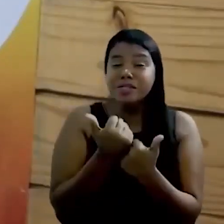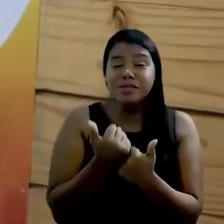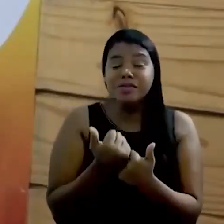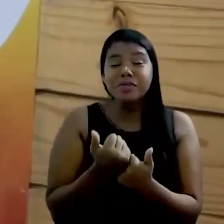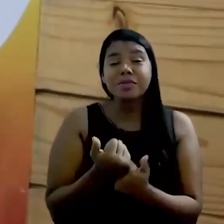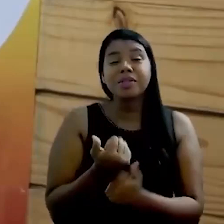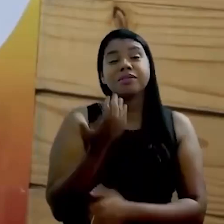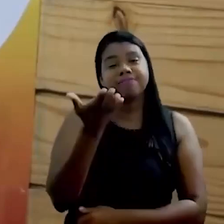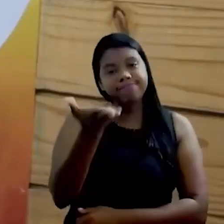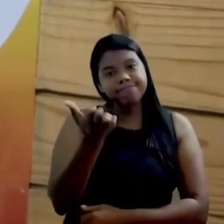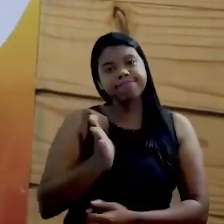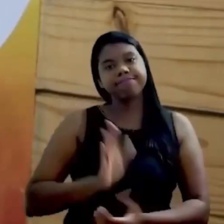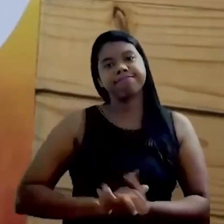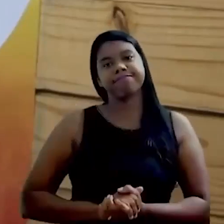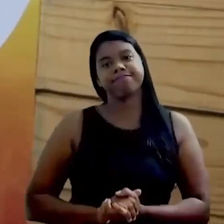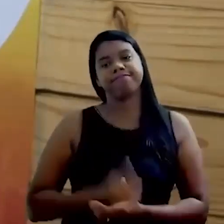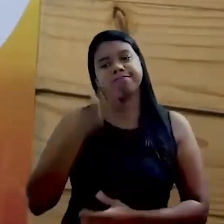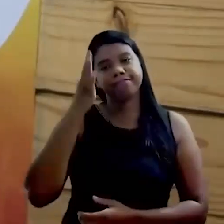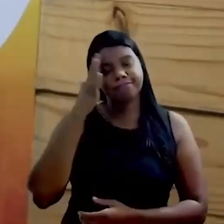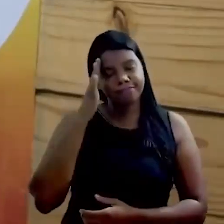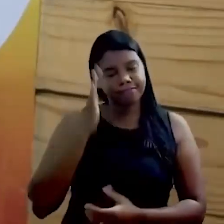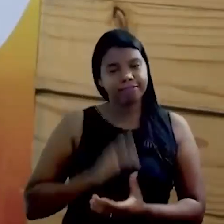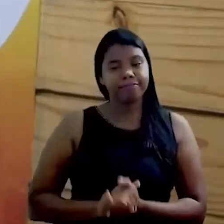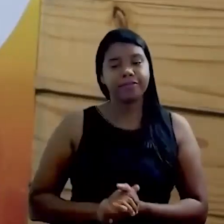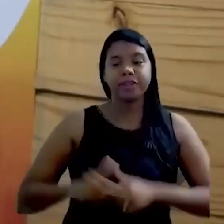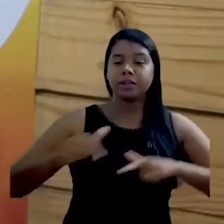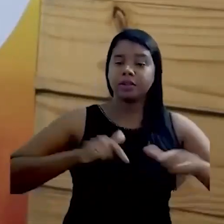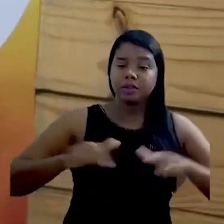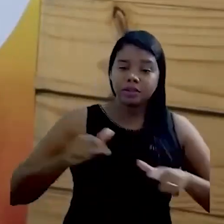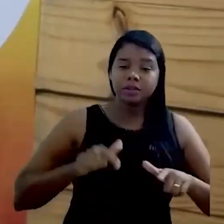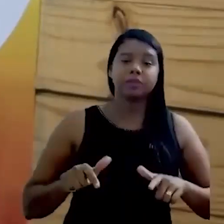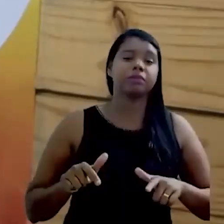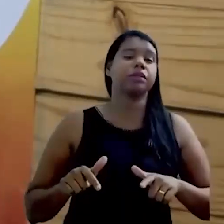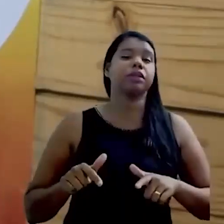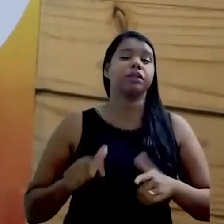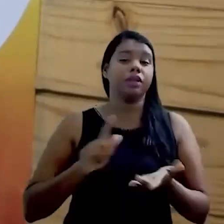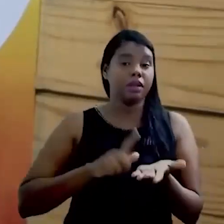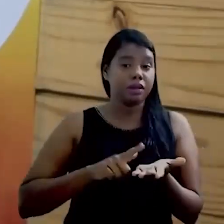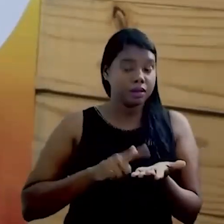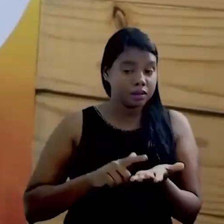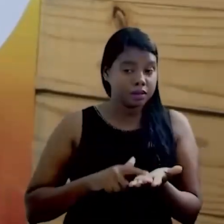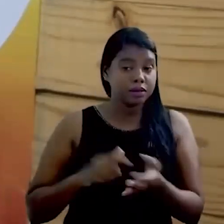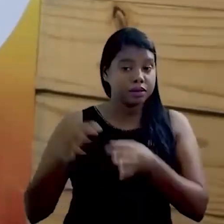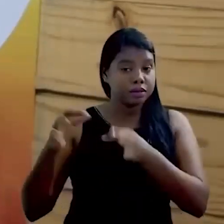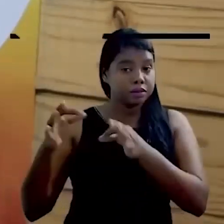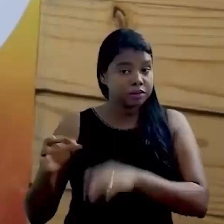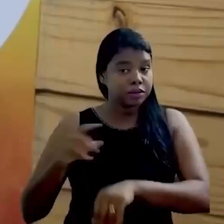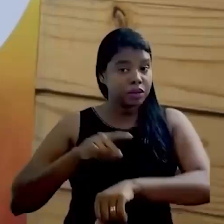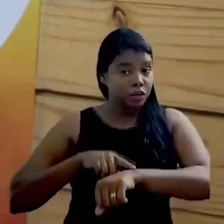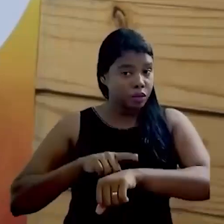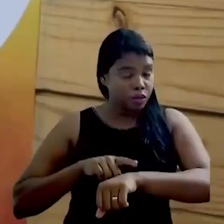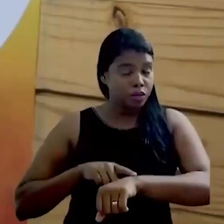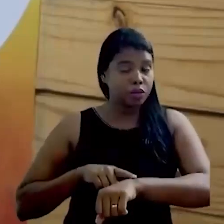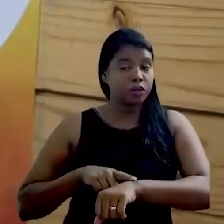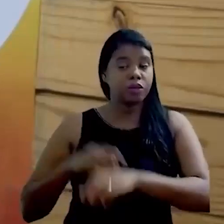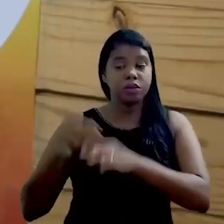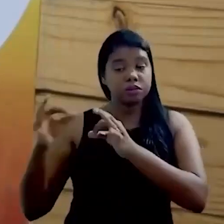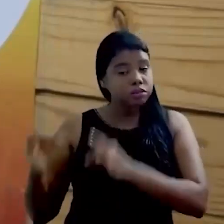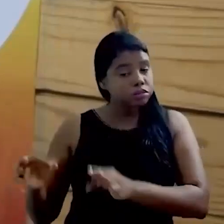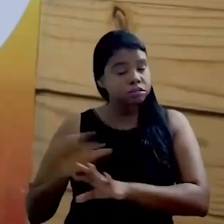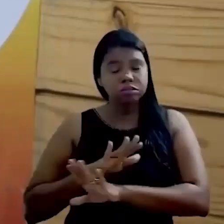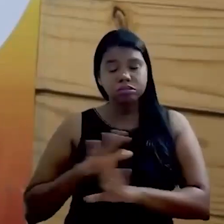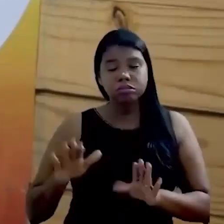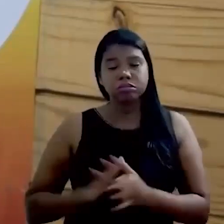não para. Né? Então, a gente vive numa sociedade que é capitalista, a gente não pode negar. A gente precisa de